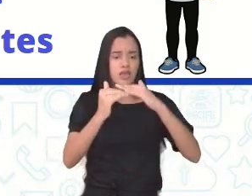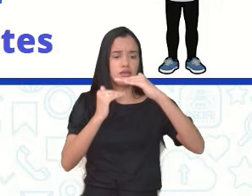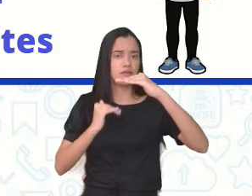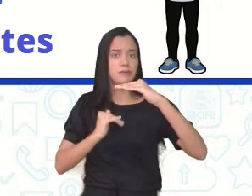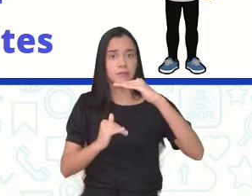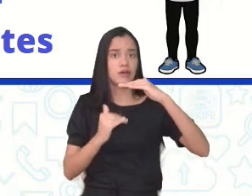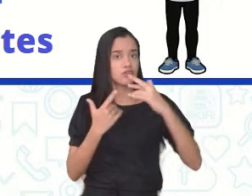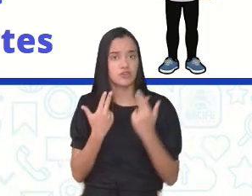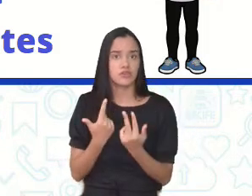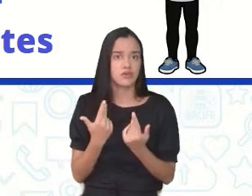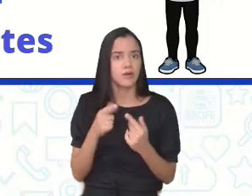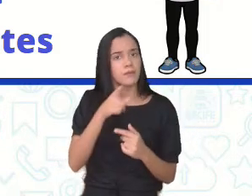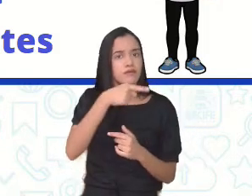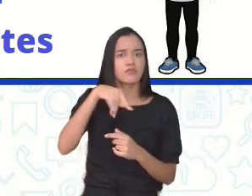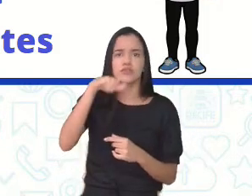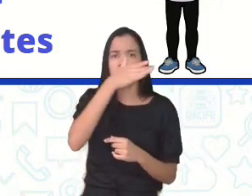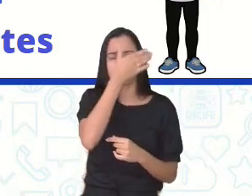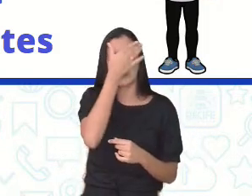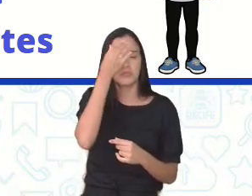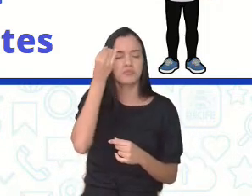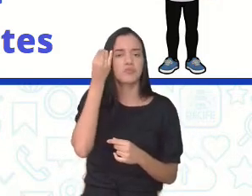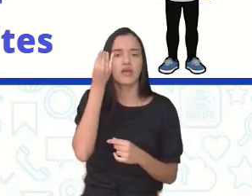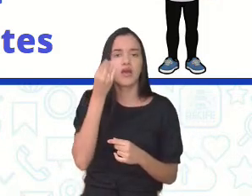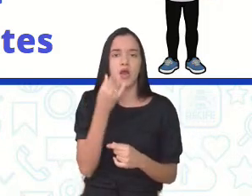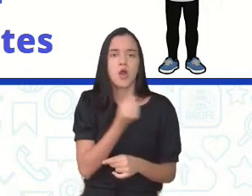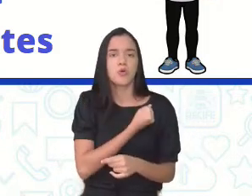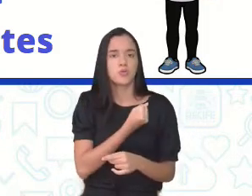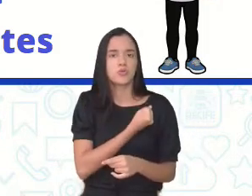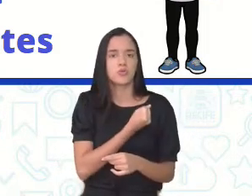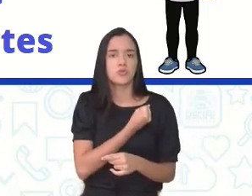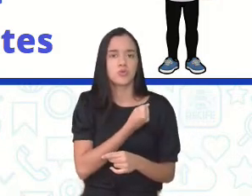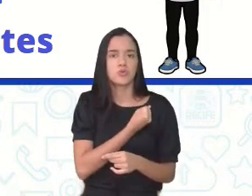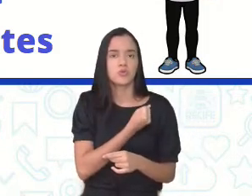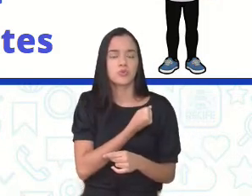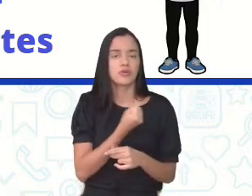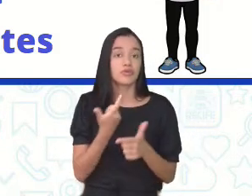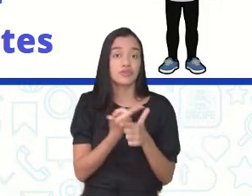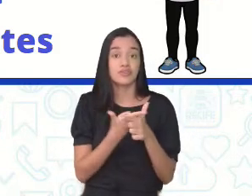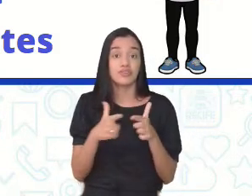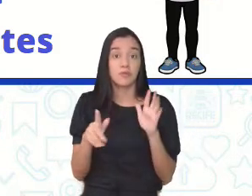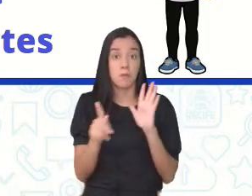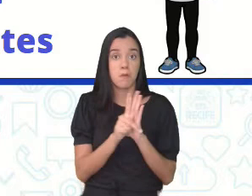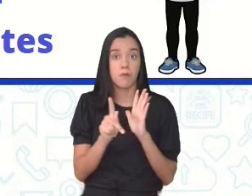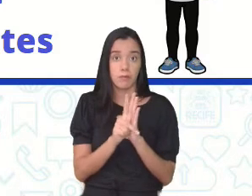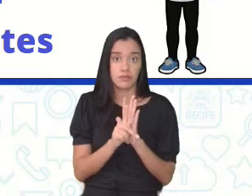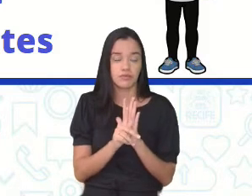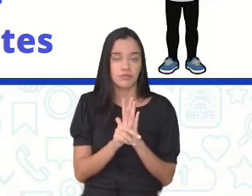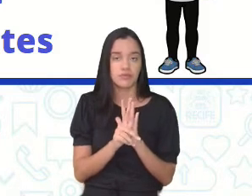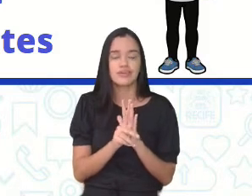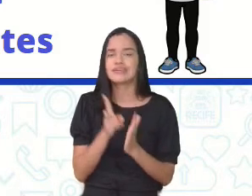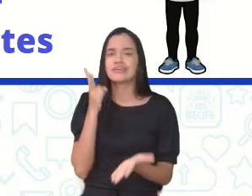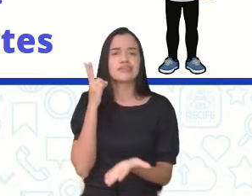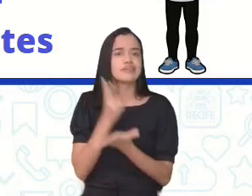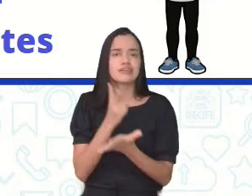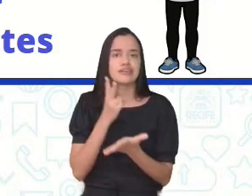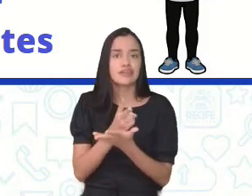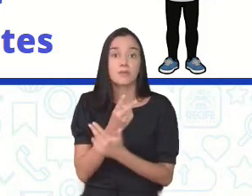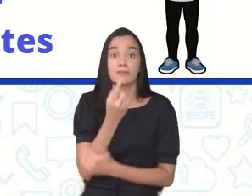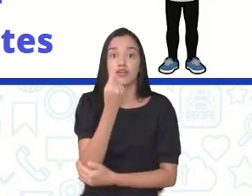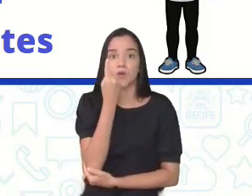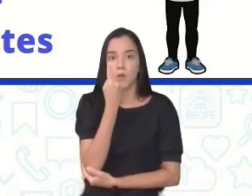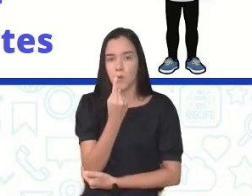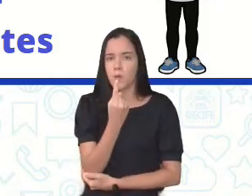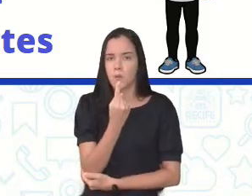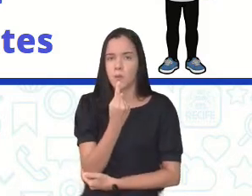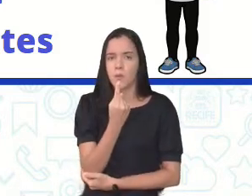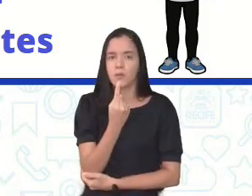Então, para vocês nunca esquecerem, qualquer número dividido por ele mesmo sempre vai dar 1. Por